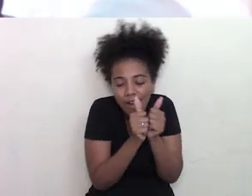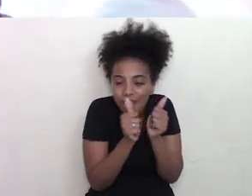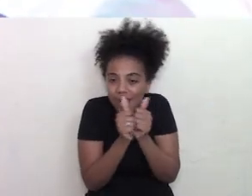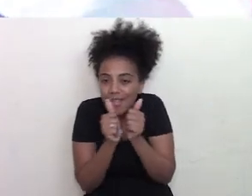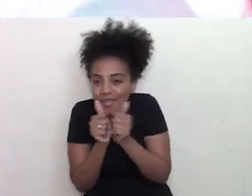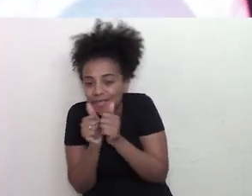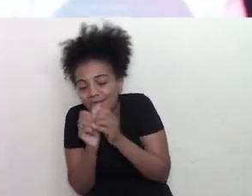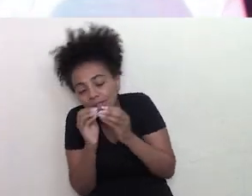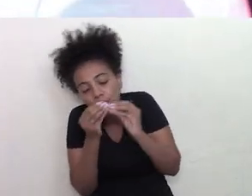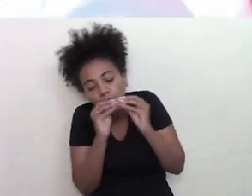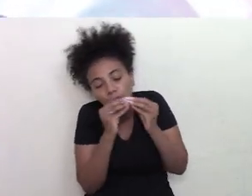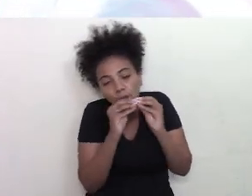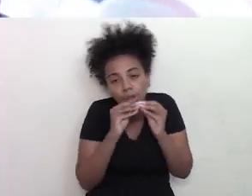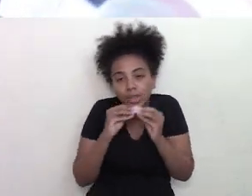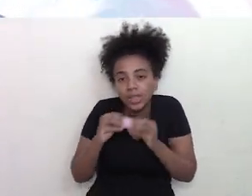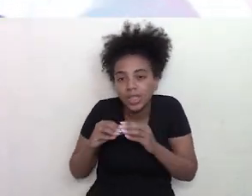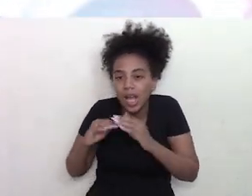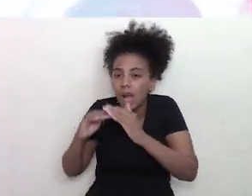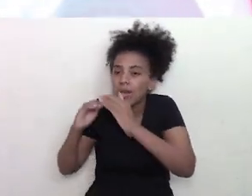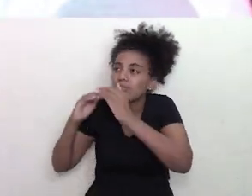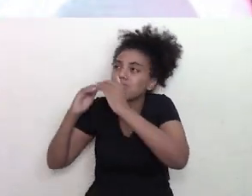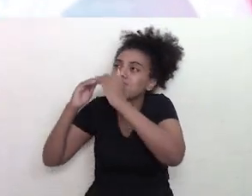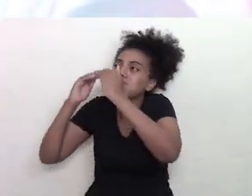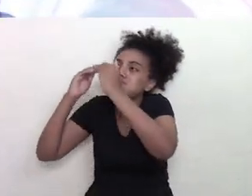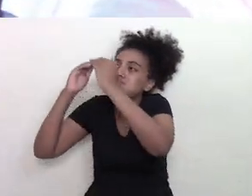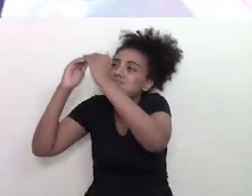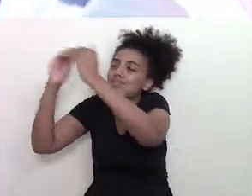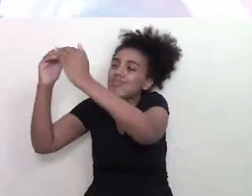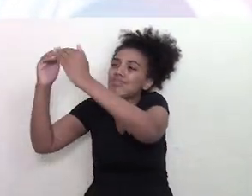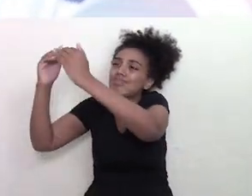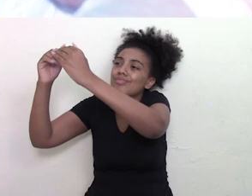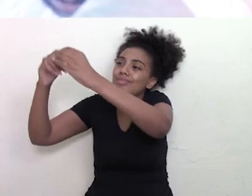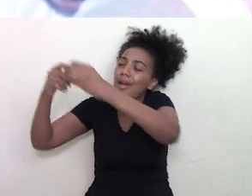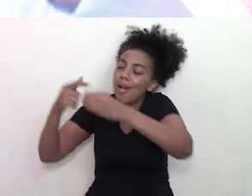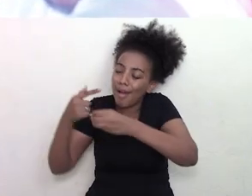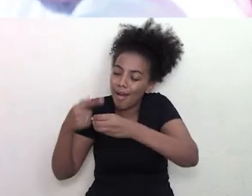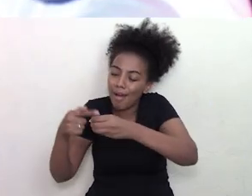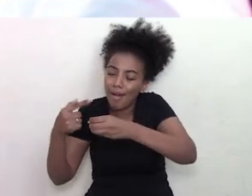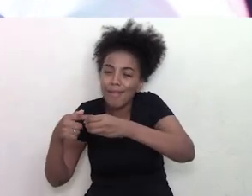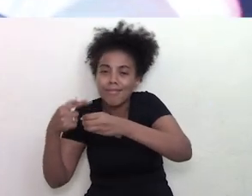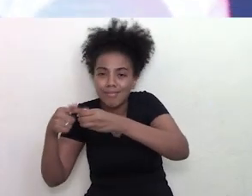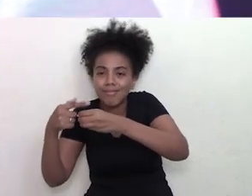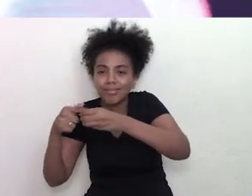No ponto mais alto daquela cidade.